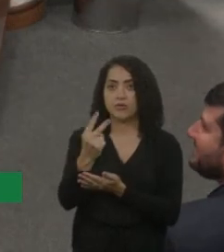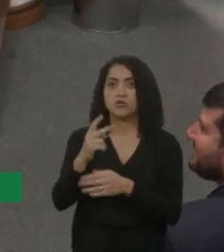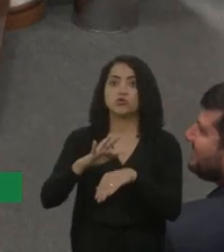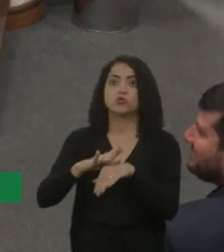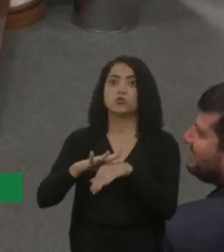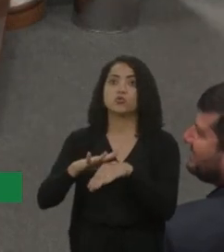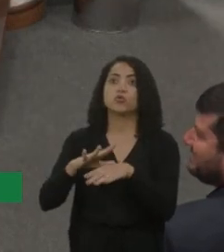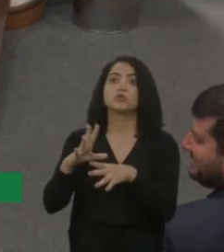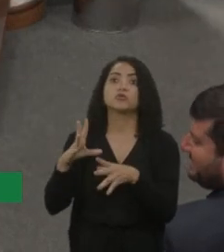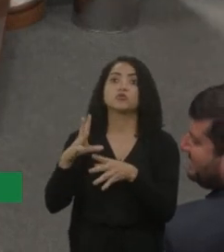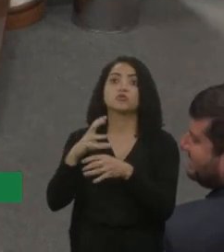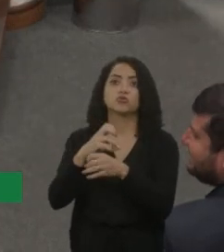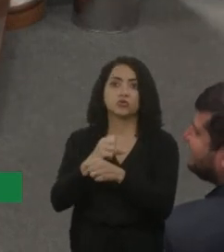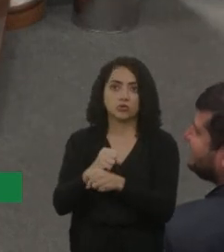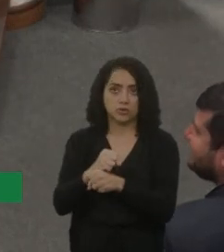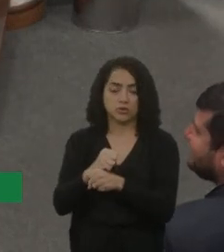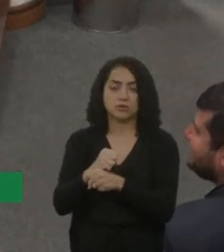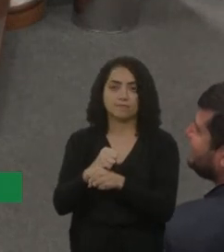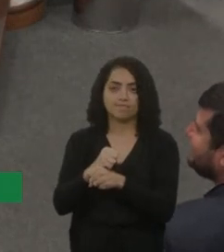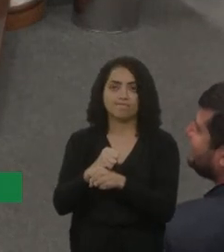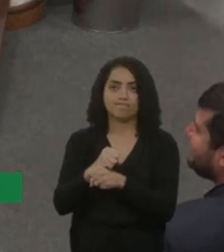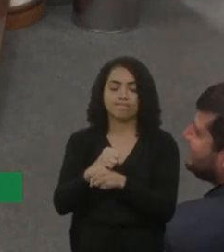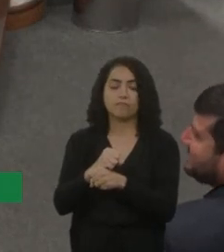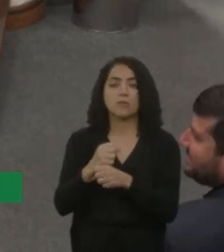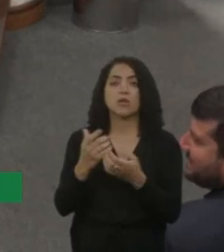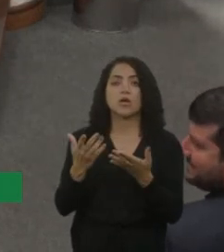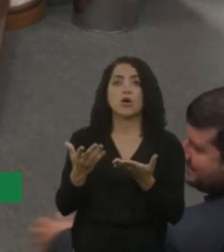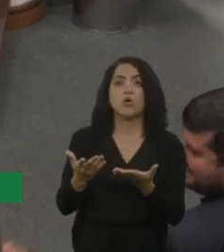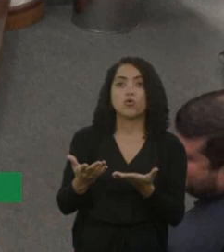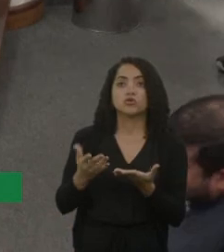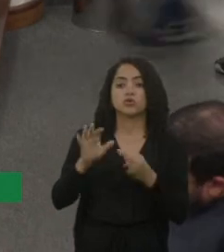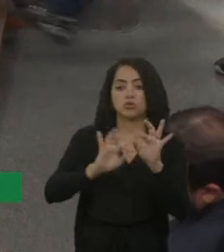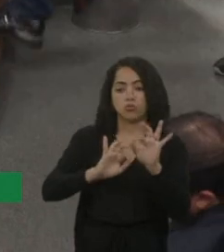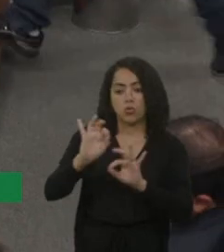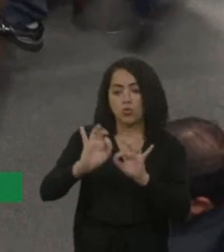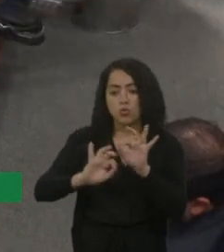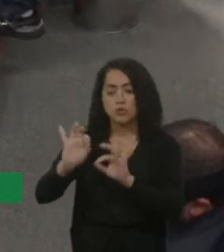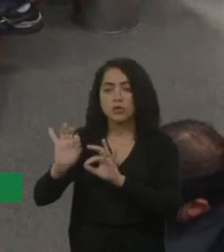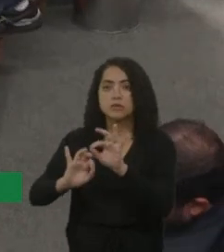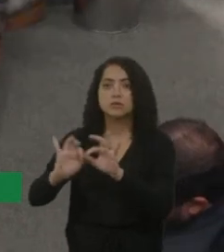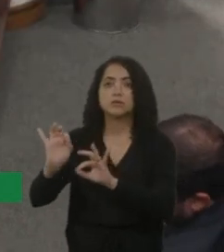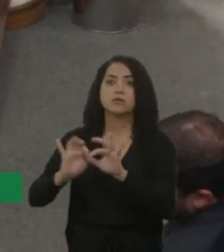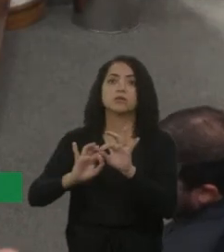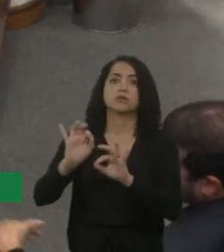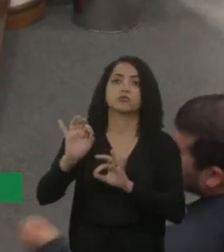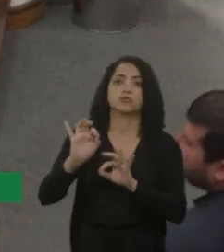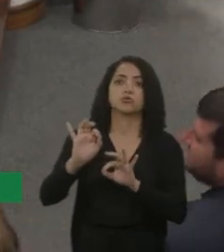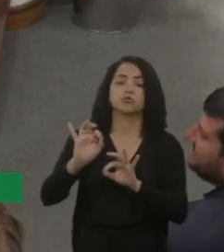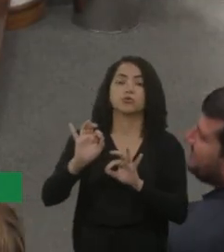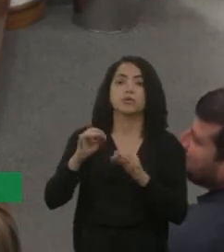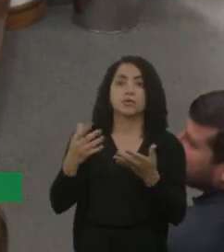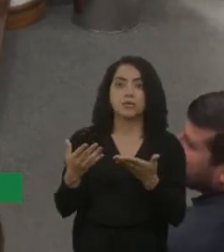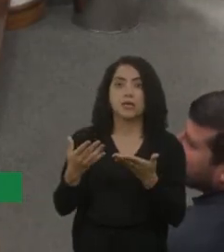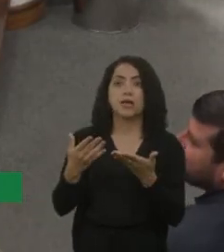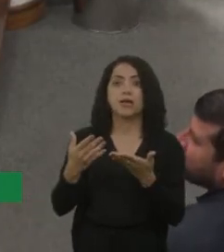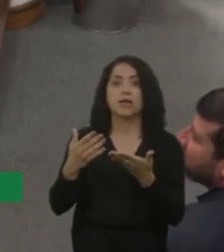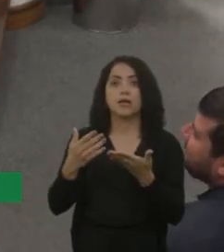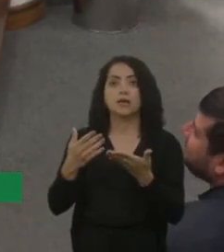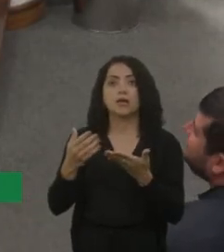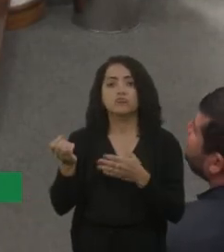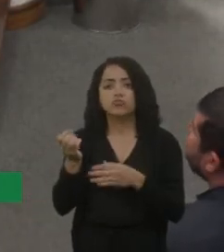maior prevalência e incidência, onde a gente está organizando esse fluxo e buscando novos